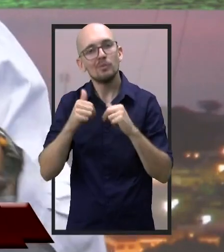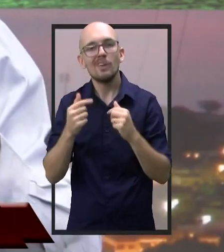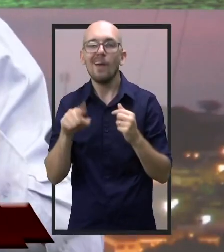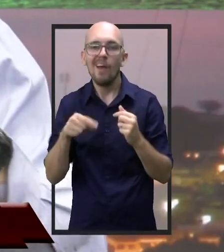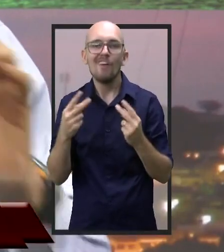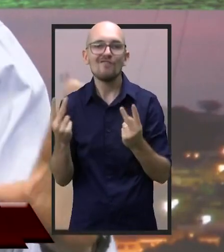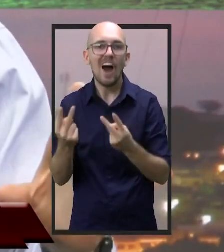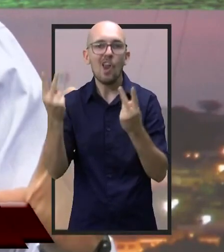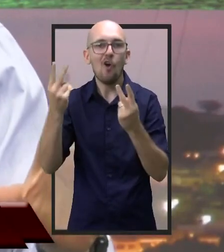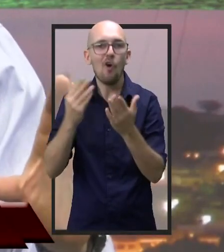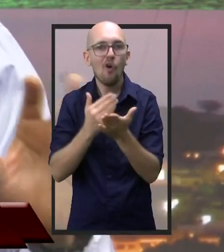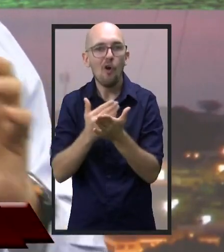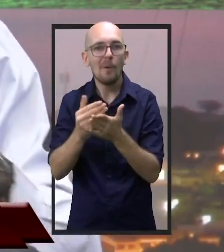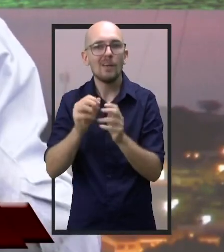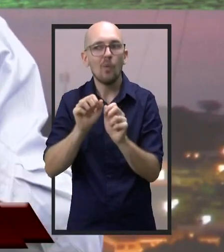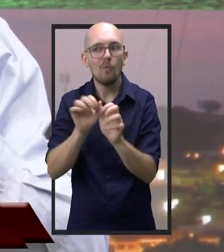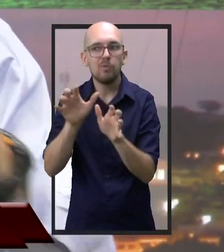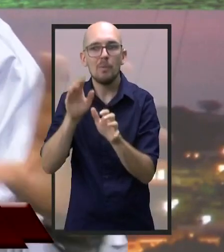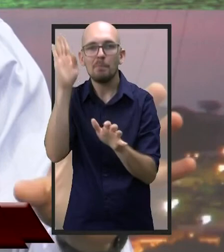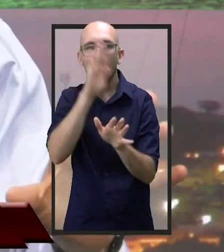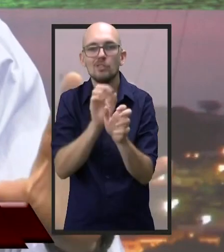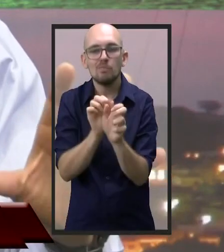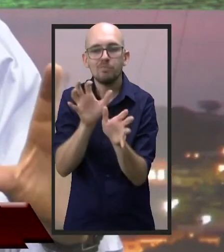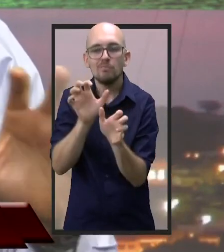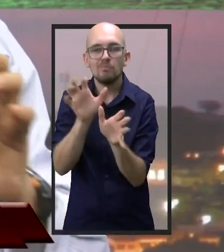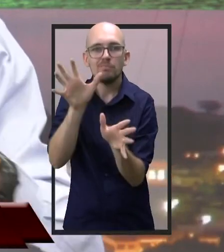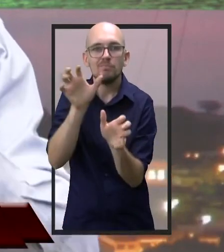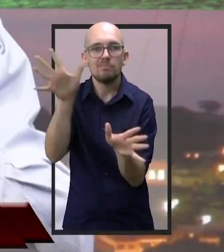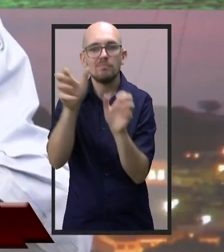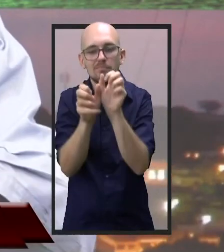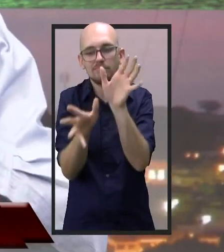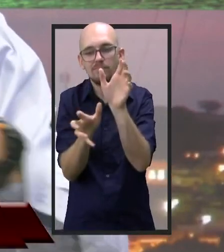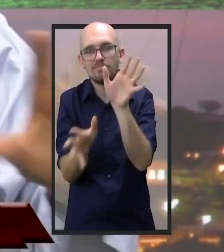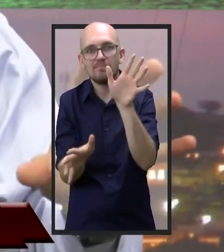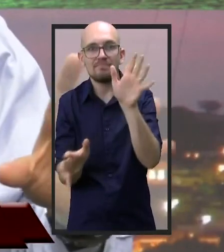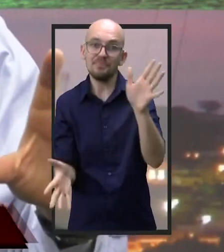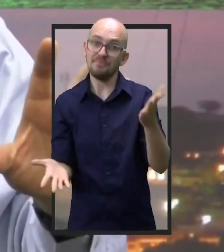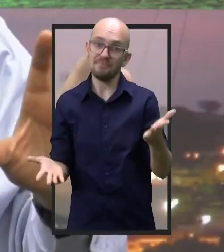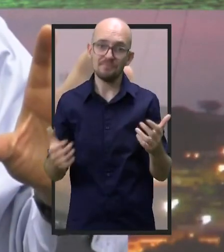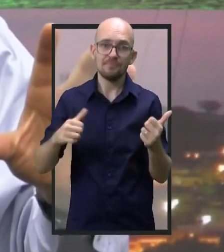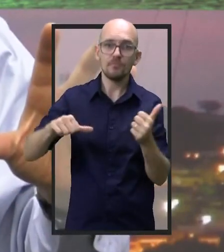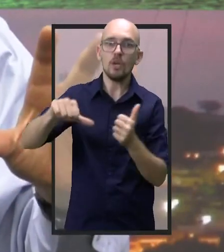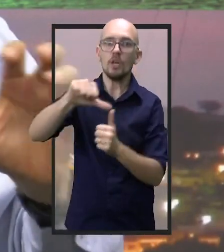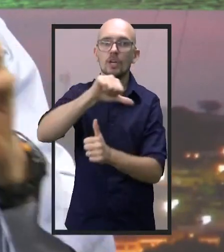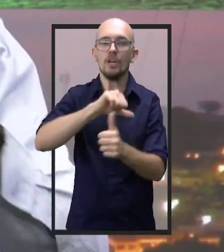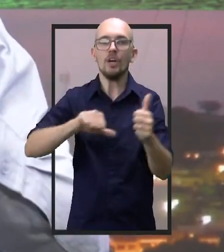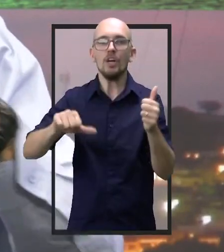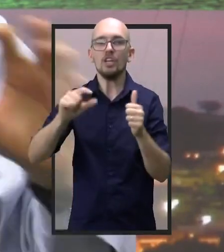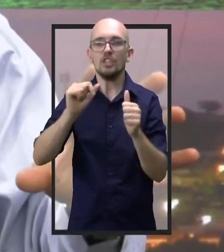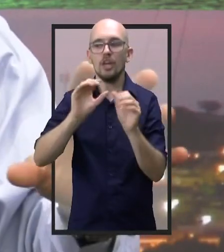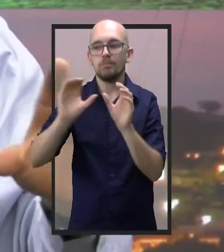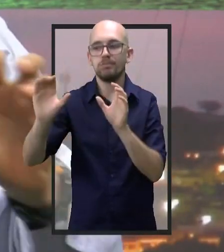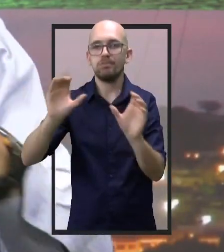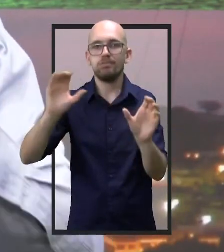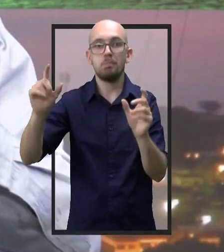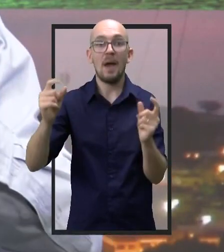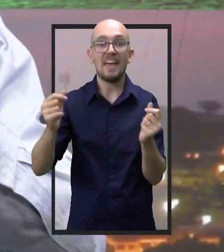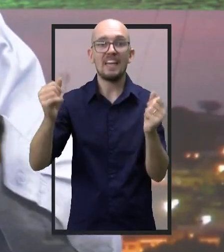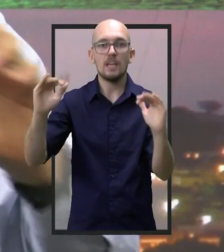sendo distribuído, distribuição de valores, distribuição de receita, de